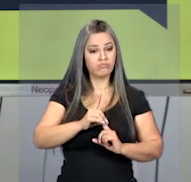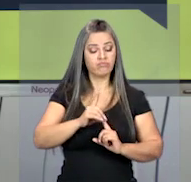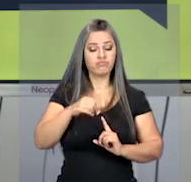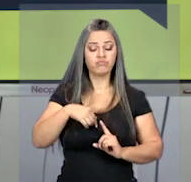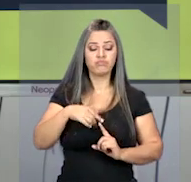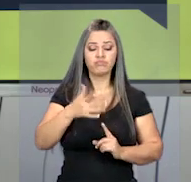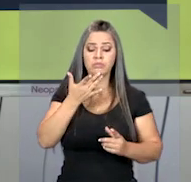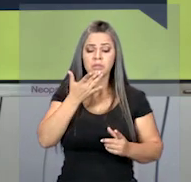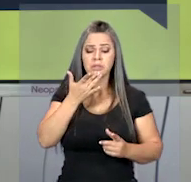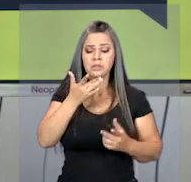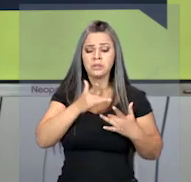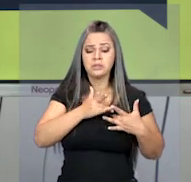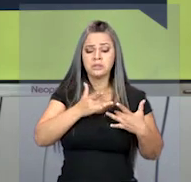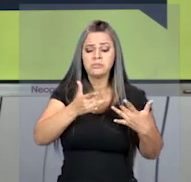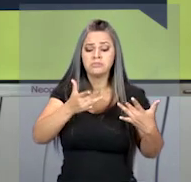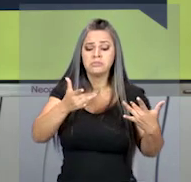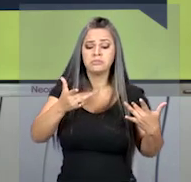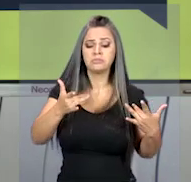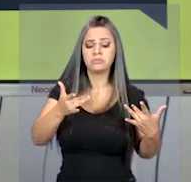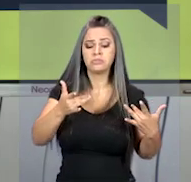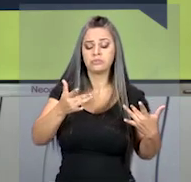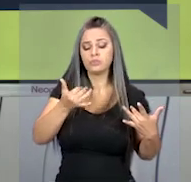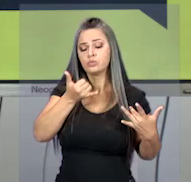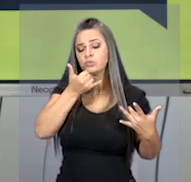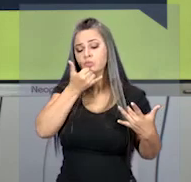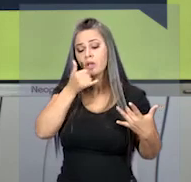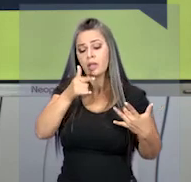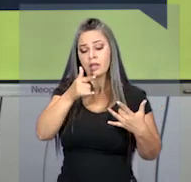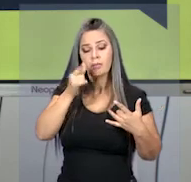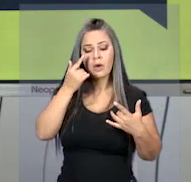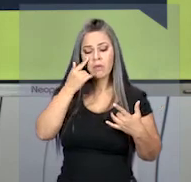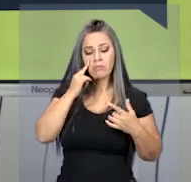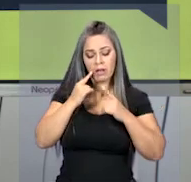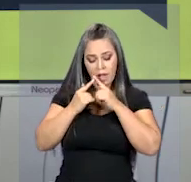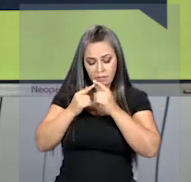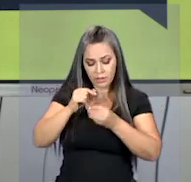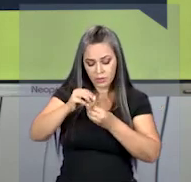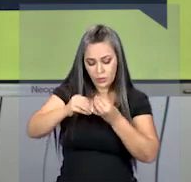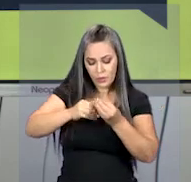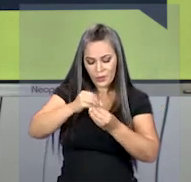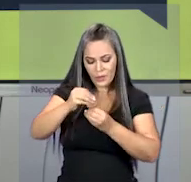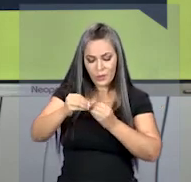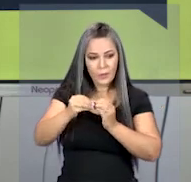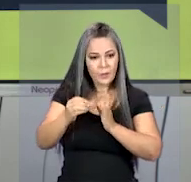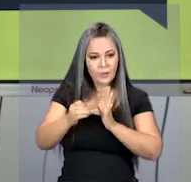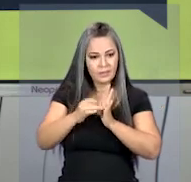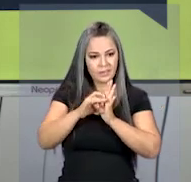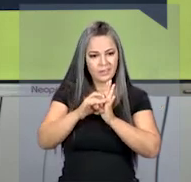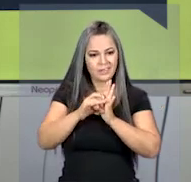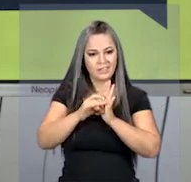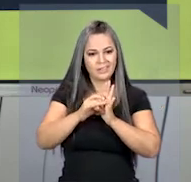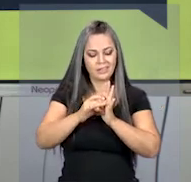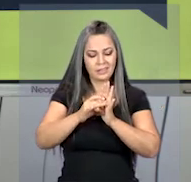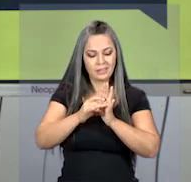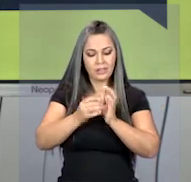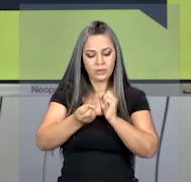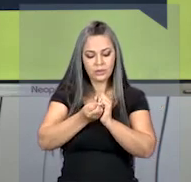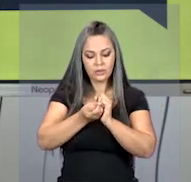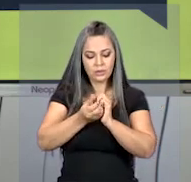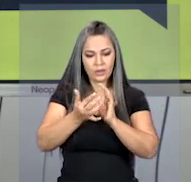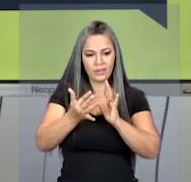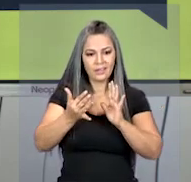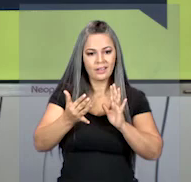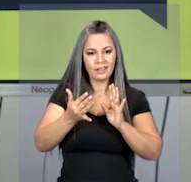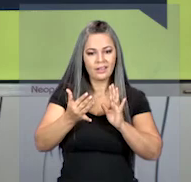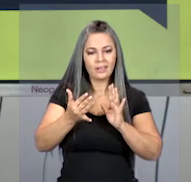com dó e transformou as lágrimas de Potira em diamantes. Então nós temos um elemento novo ali, que é o Tupã, o